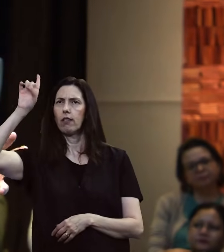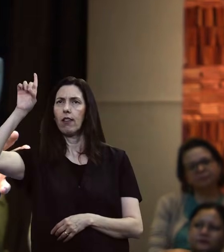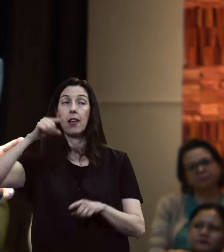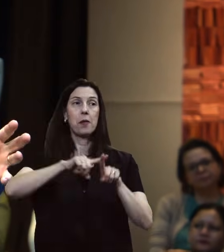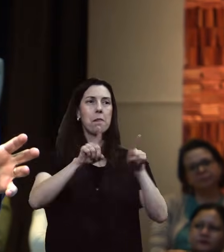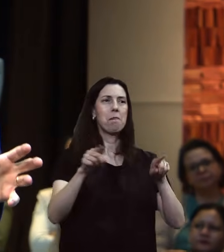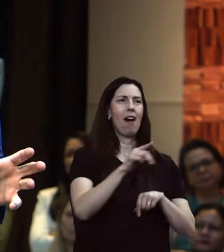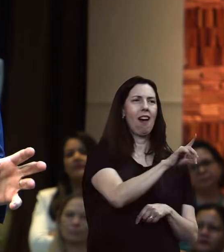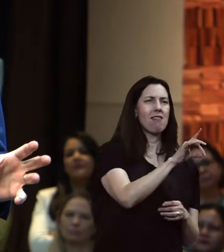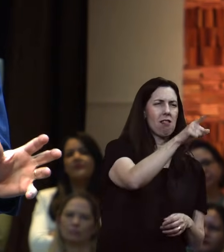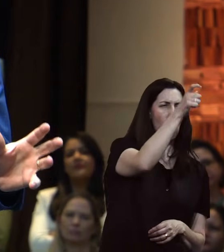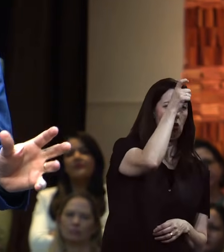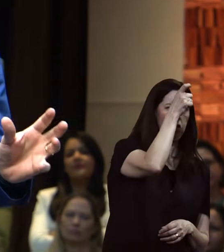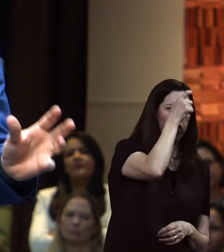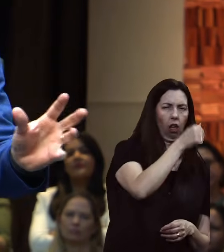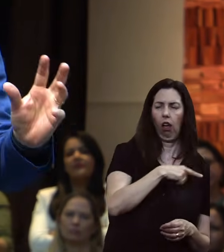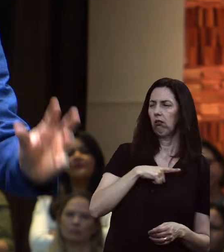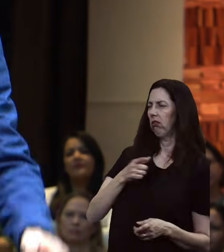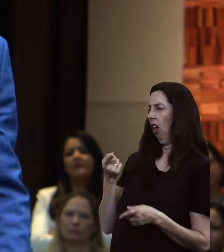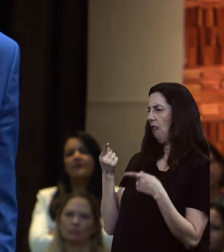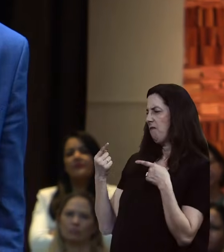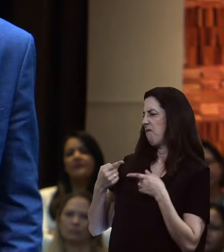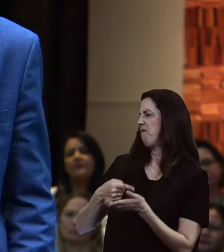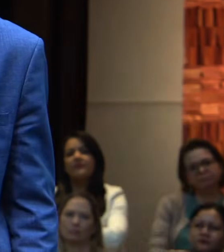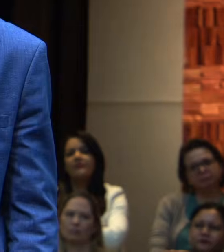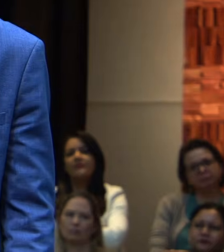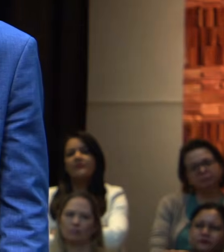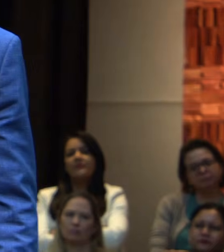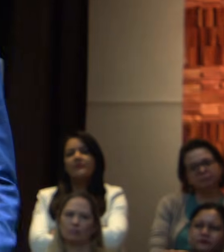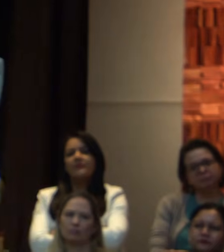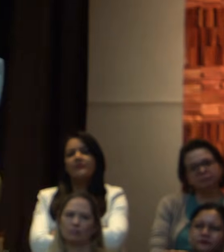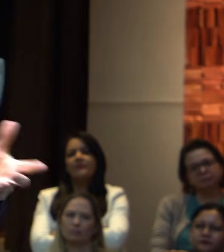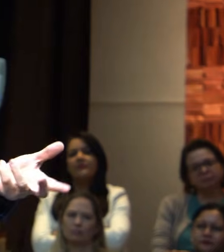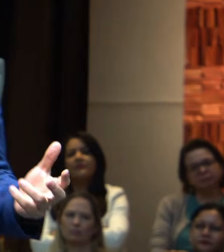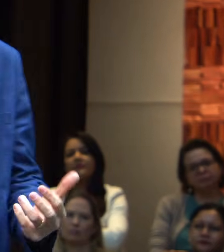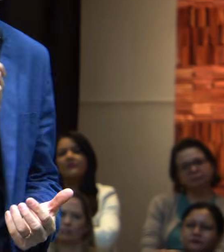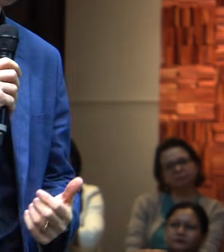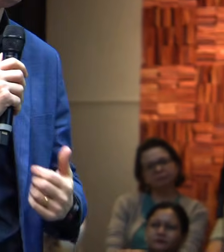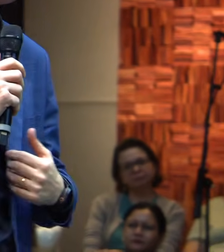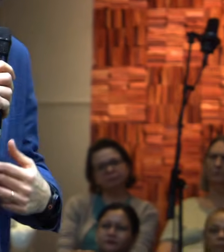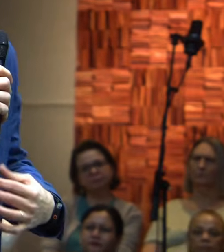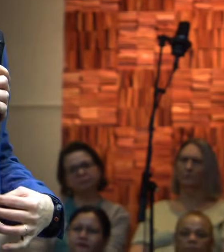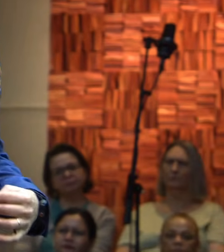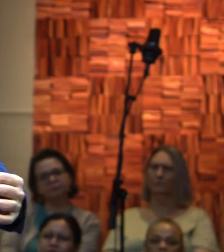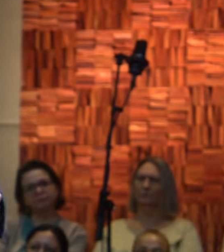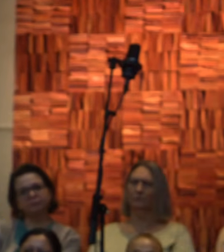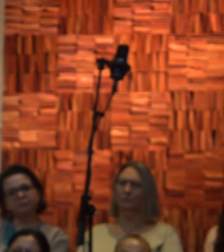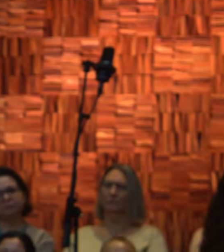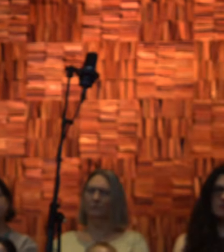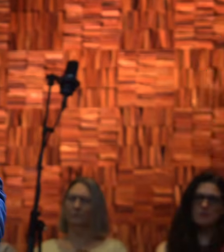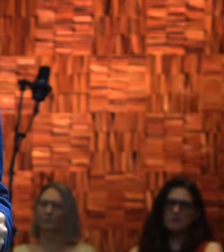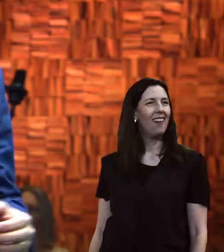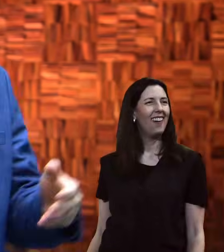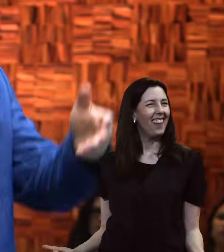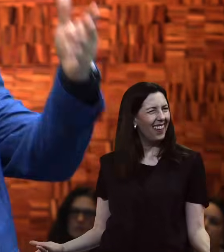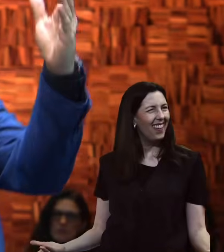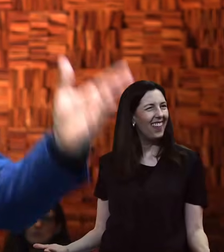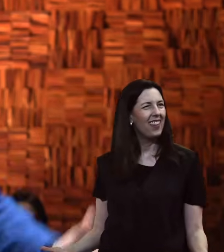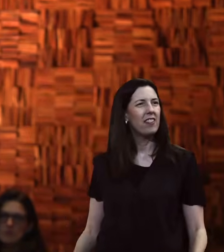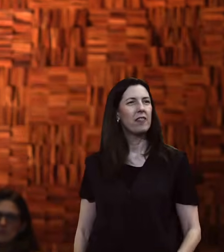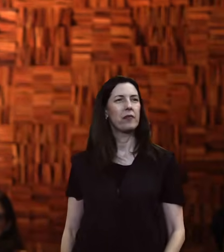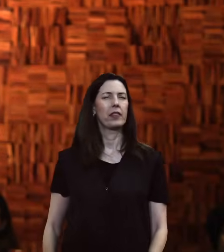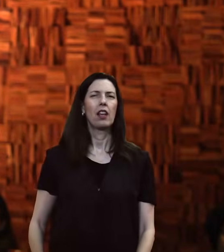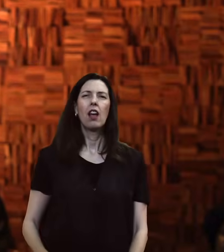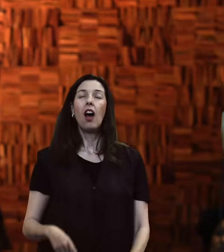Satanás vai tentar nos intimidar. De diferentes formas, ele vai dizer para nós assim: quem